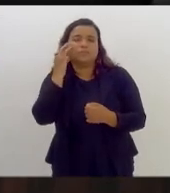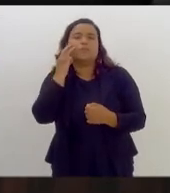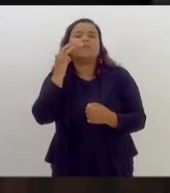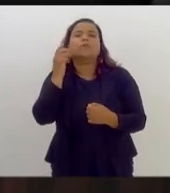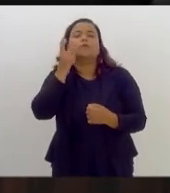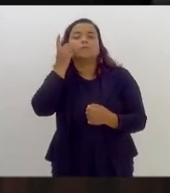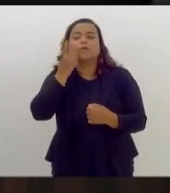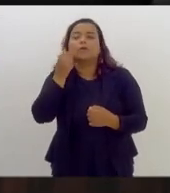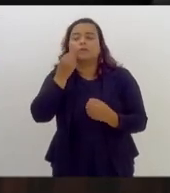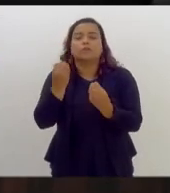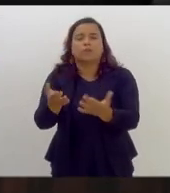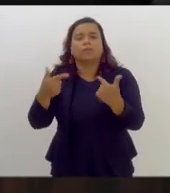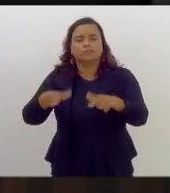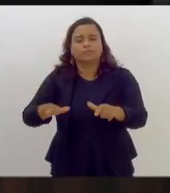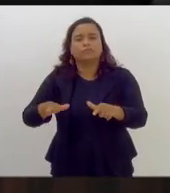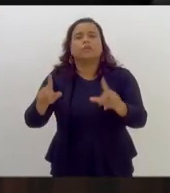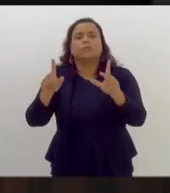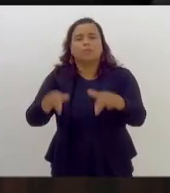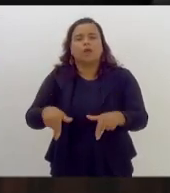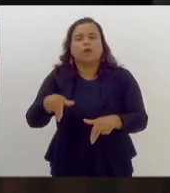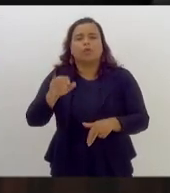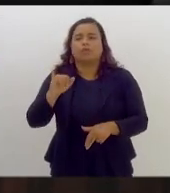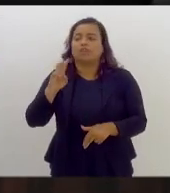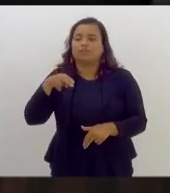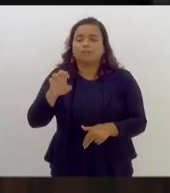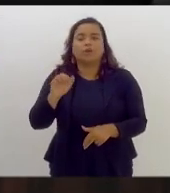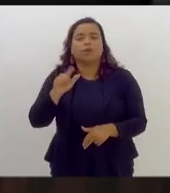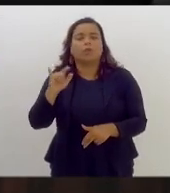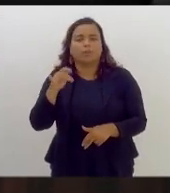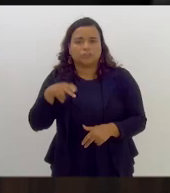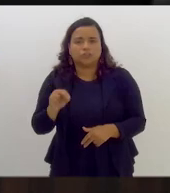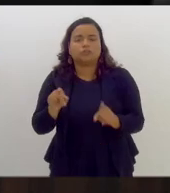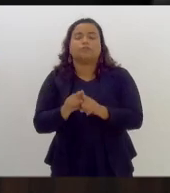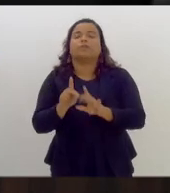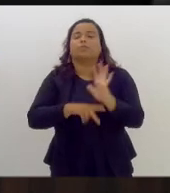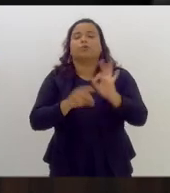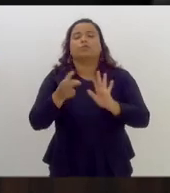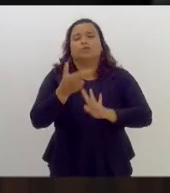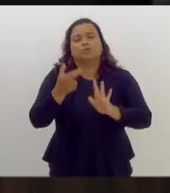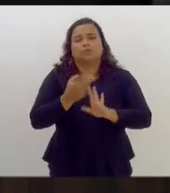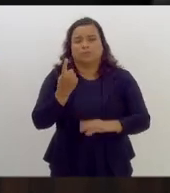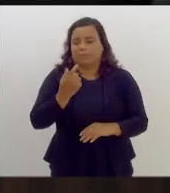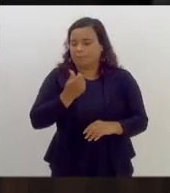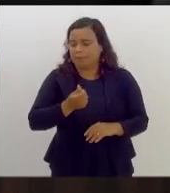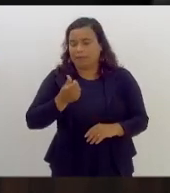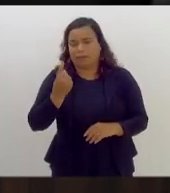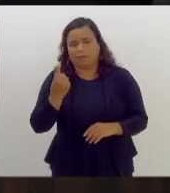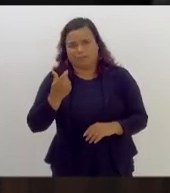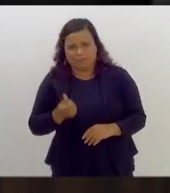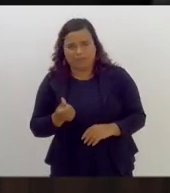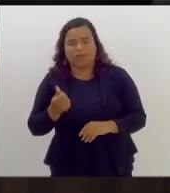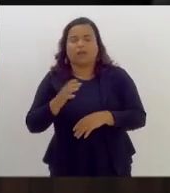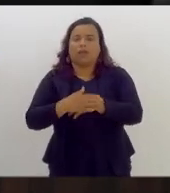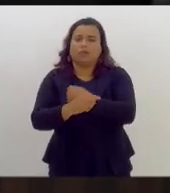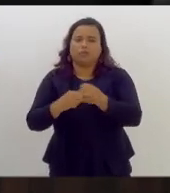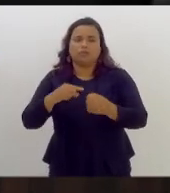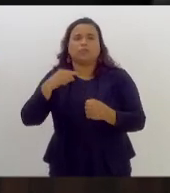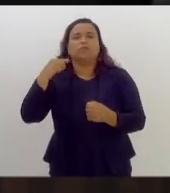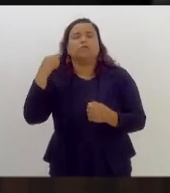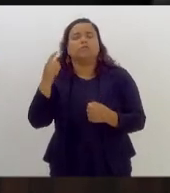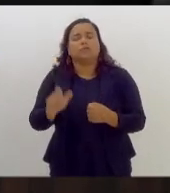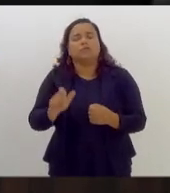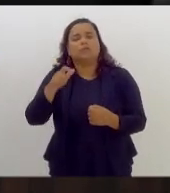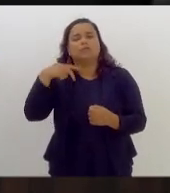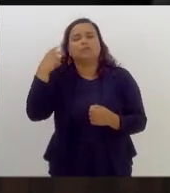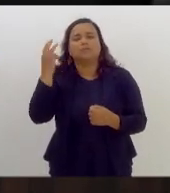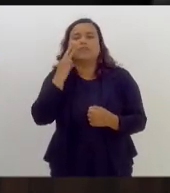senhora Ivone Albertino Rosa. Projeto de resolução 1616 de 22, de autoria do deputado Valdeque Carneiro, que